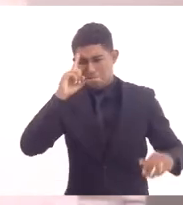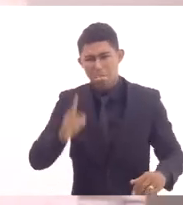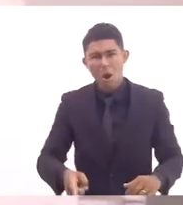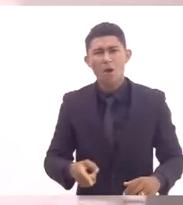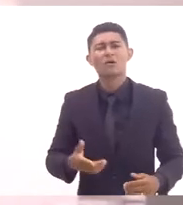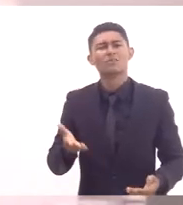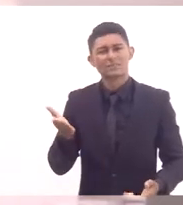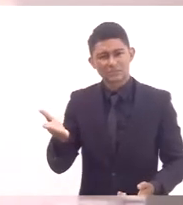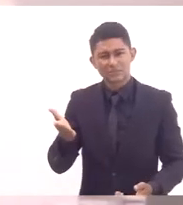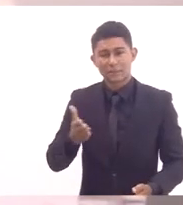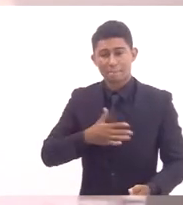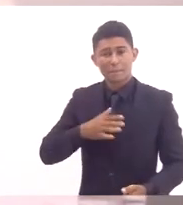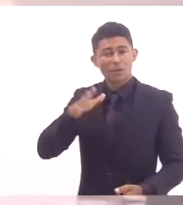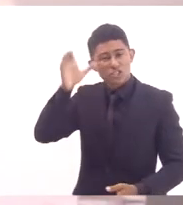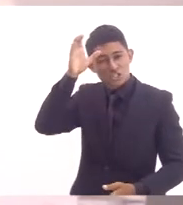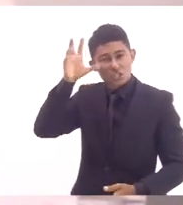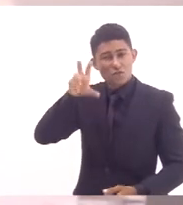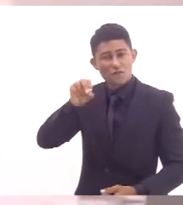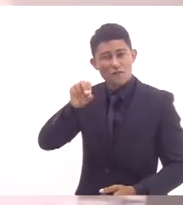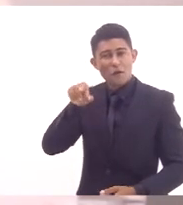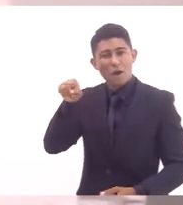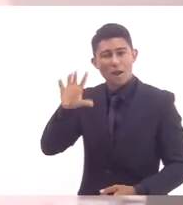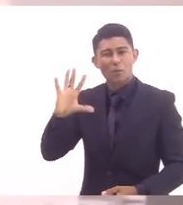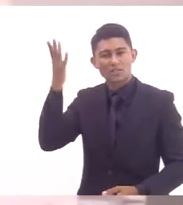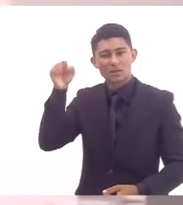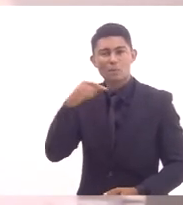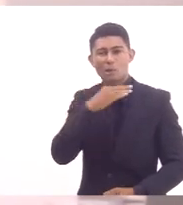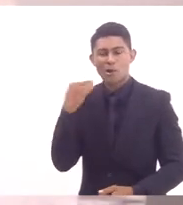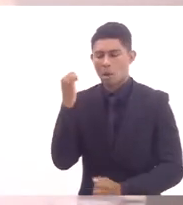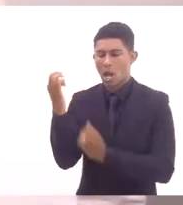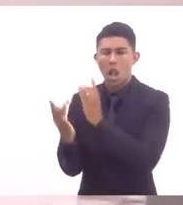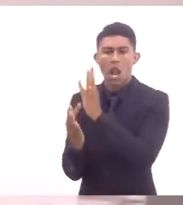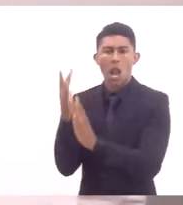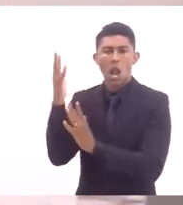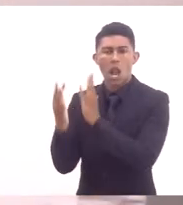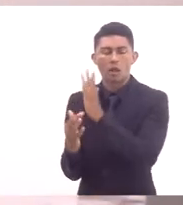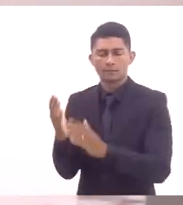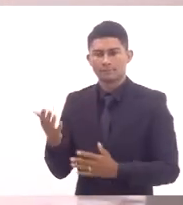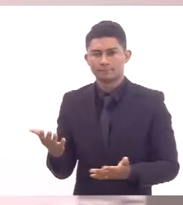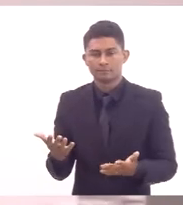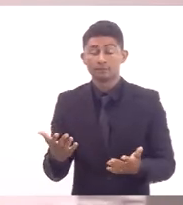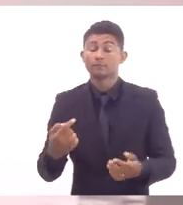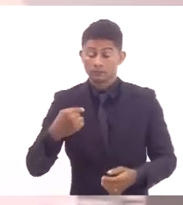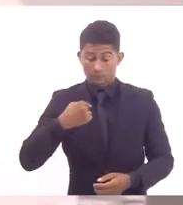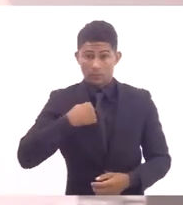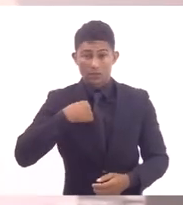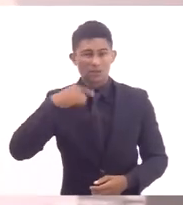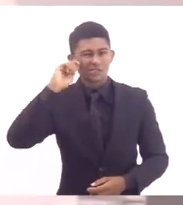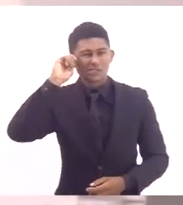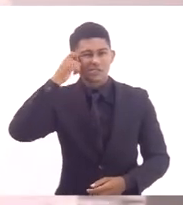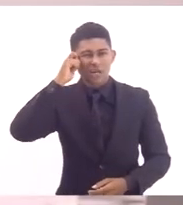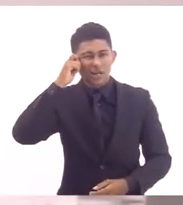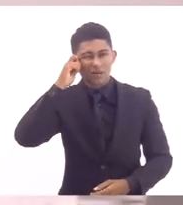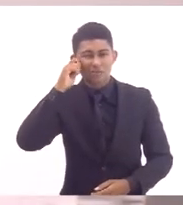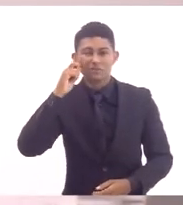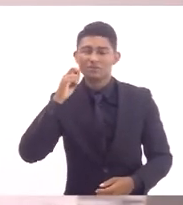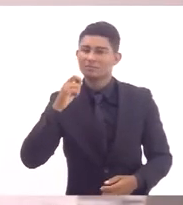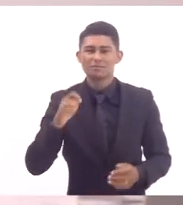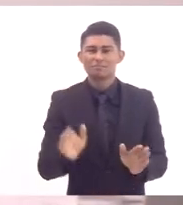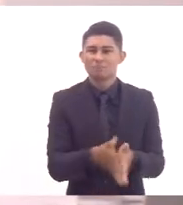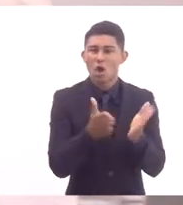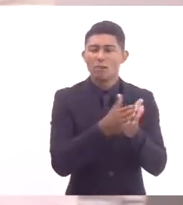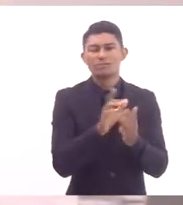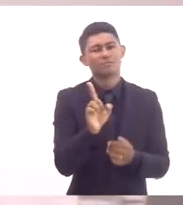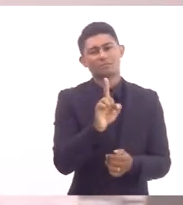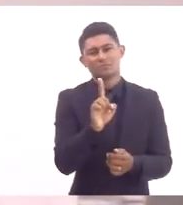e eu não sou um negro pobre da Periferia que é dizimado como esse Genivaldo Foi numa câmara